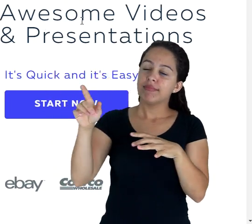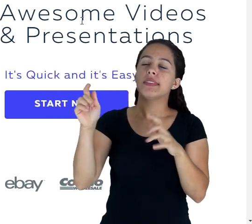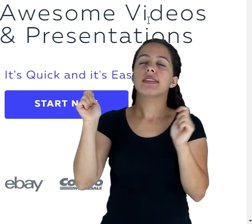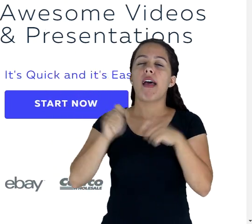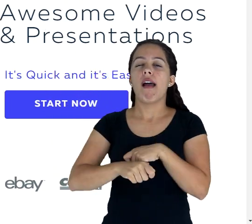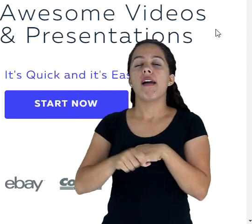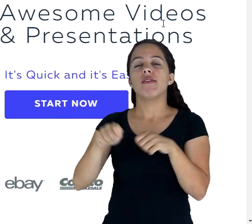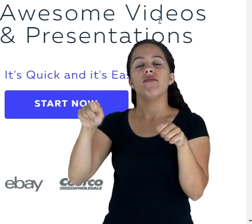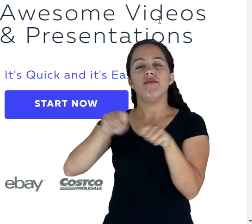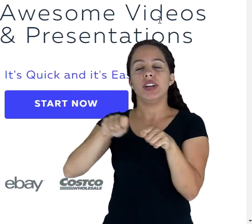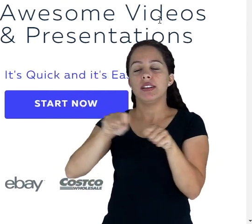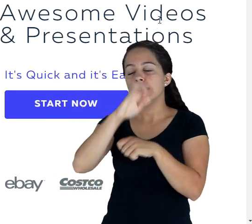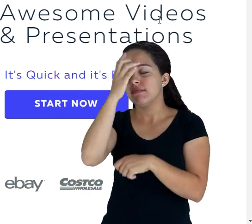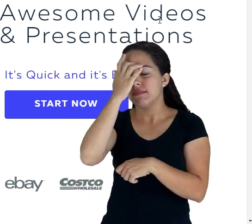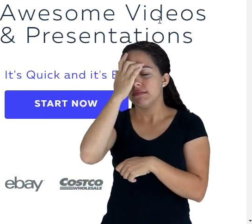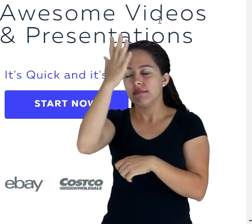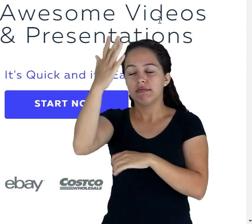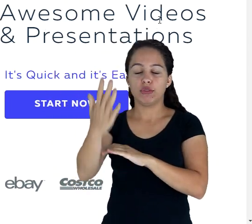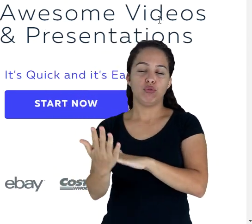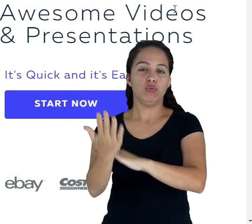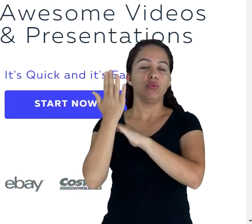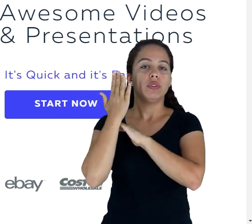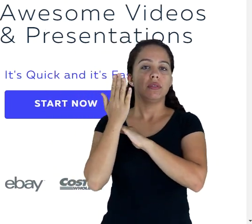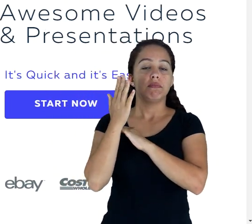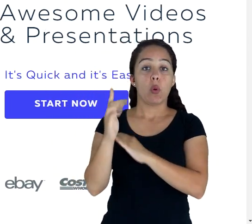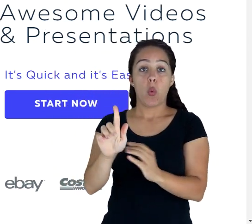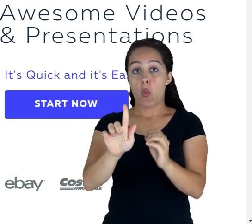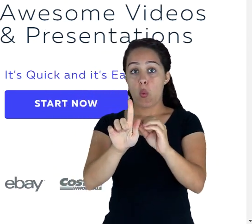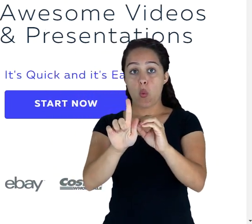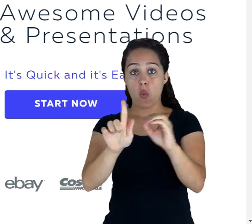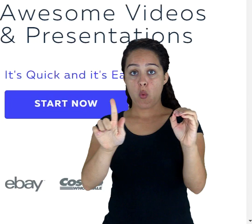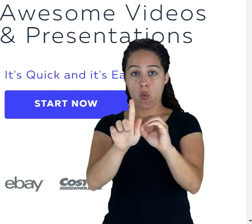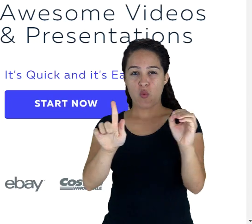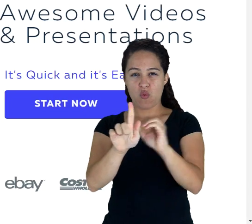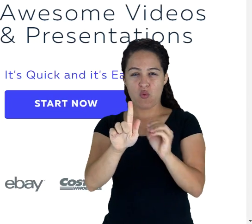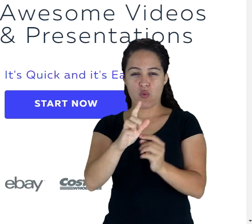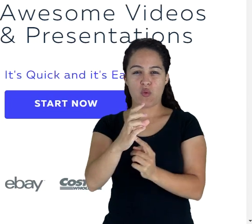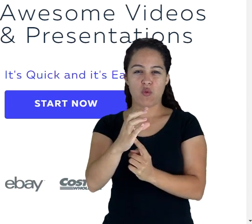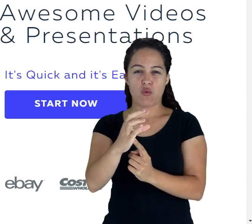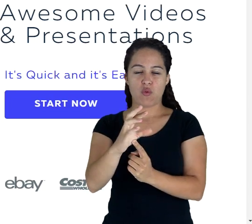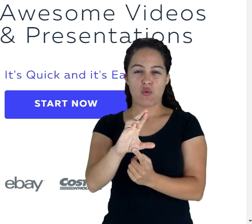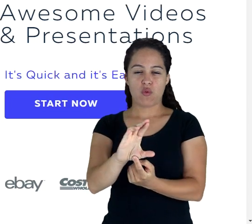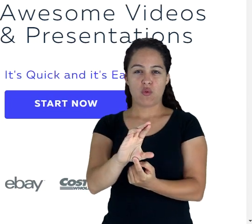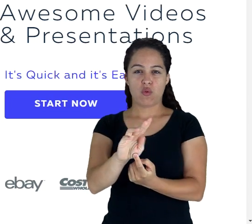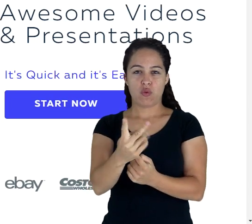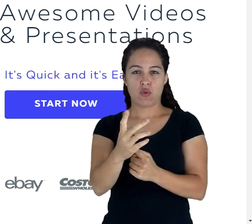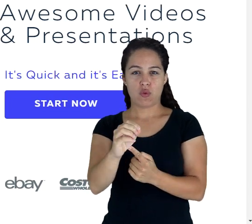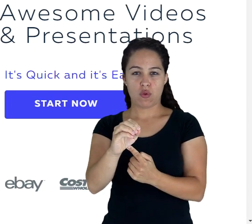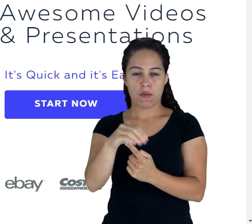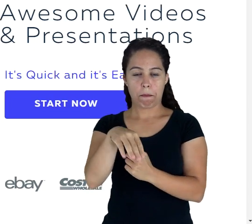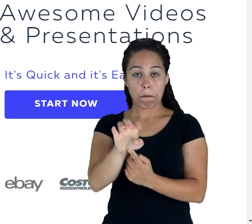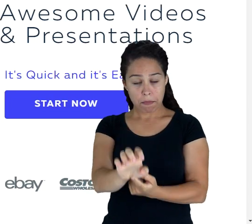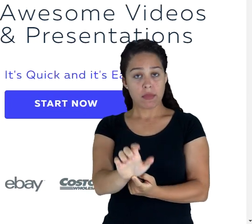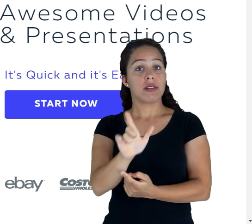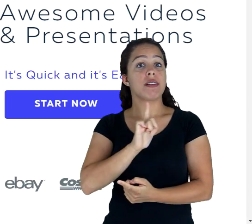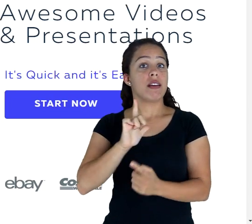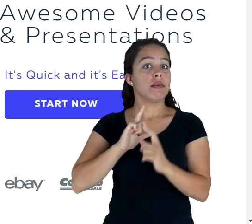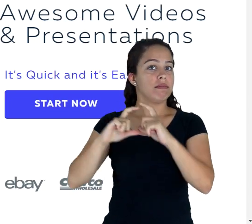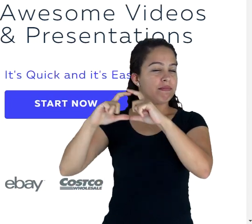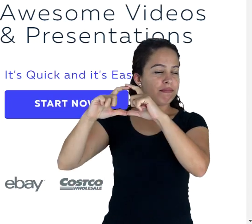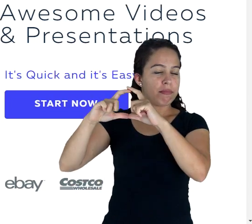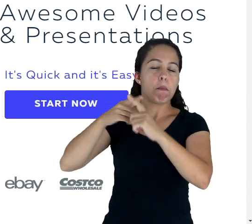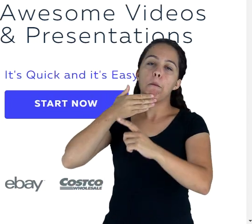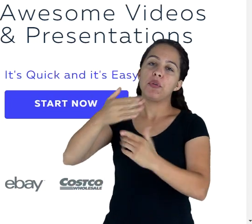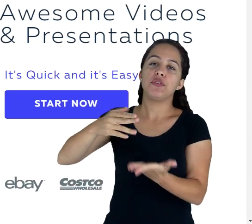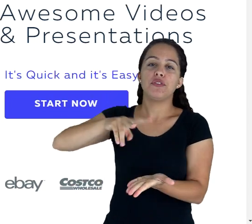bastante usando o google chrome aqui no topo existe esse ícone basta clicar nele e